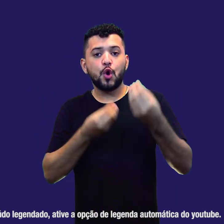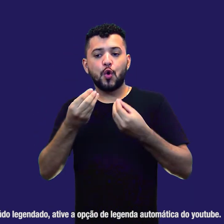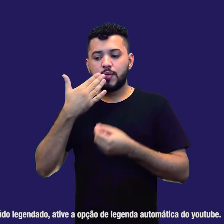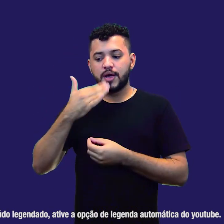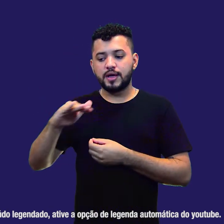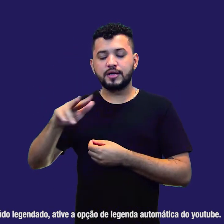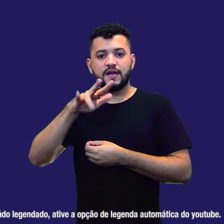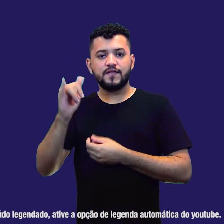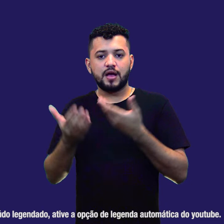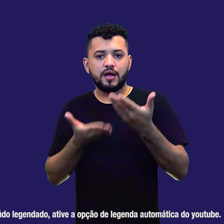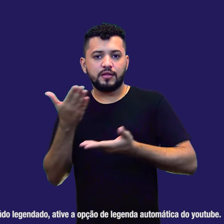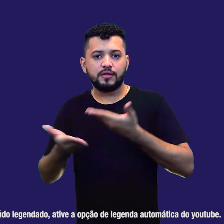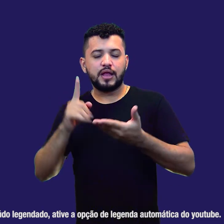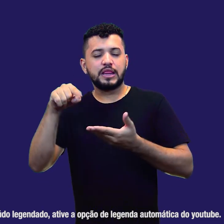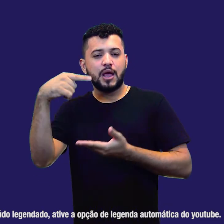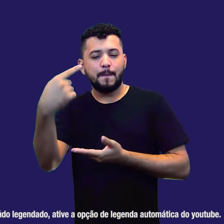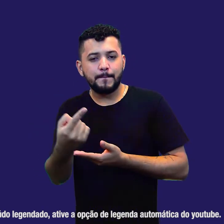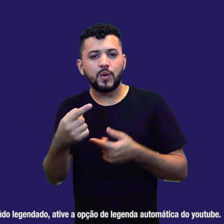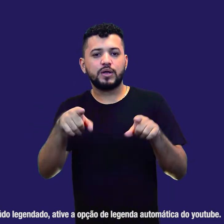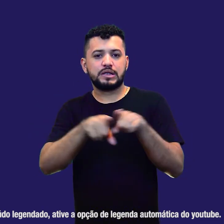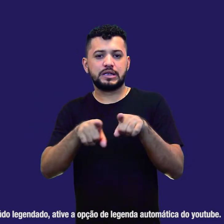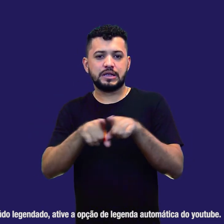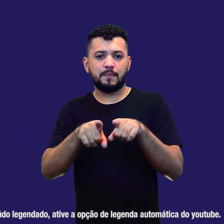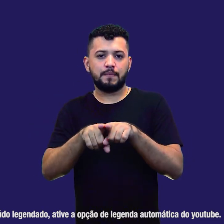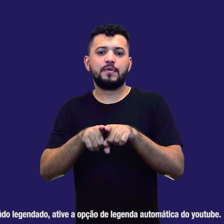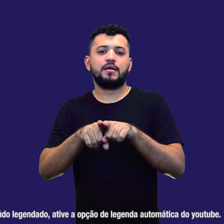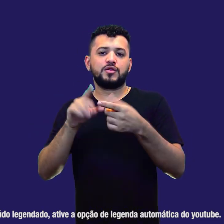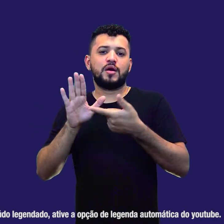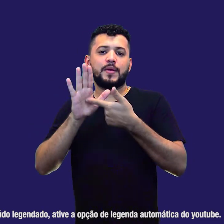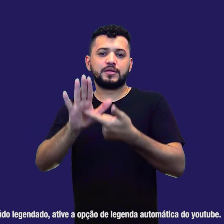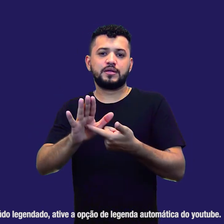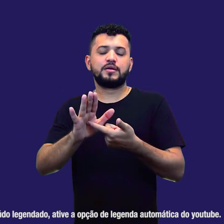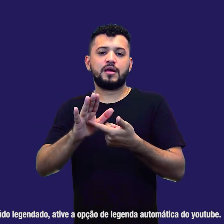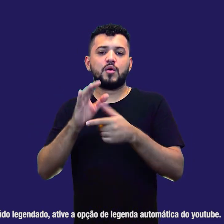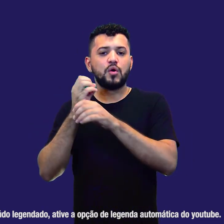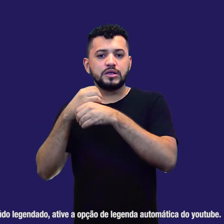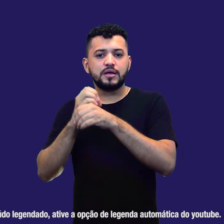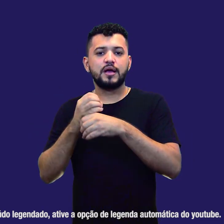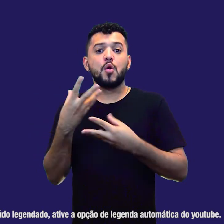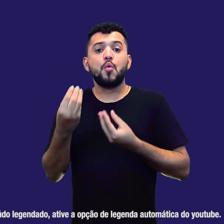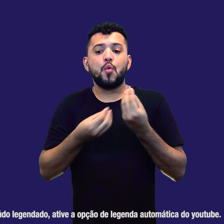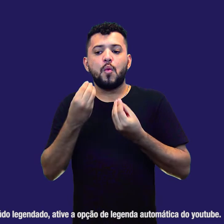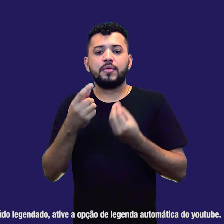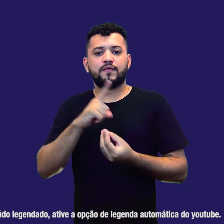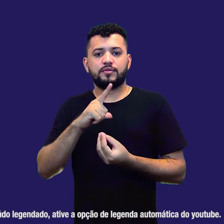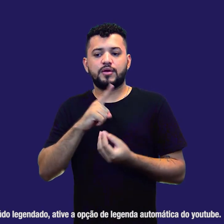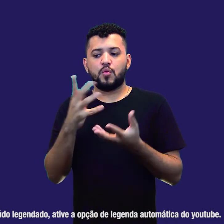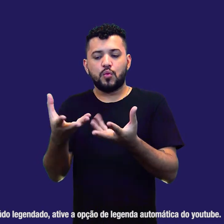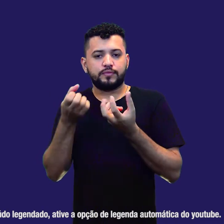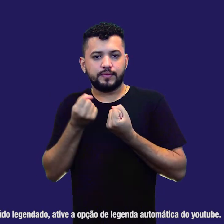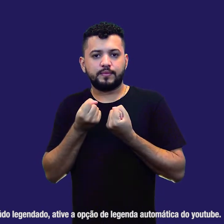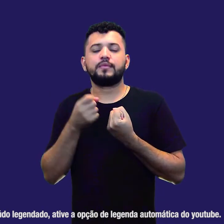após o diagnóstico, qual vai ser o acolhimento que ela vai ter. Então, são